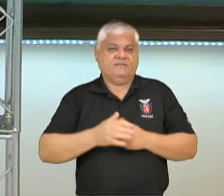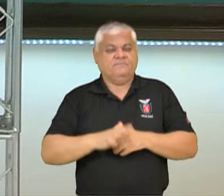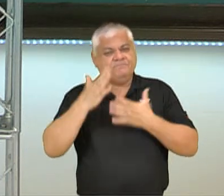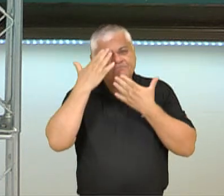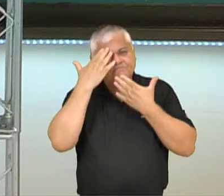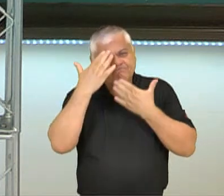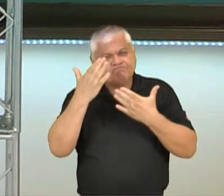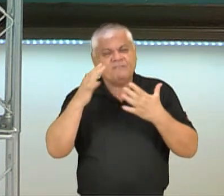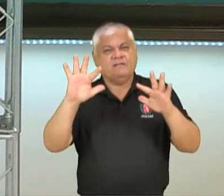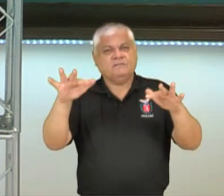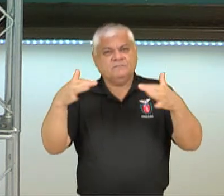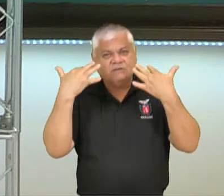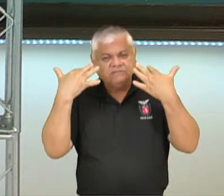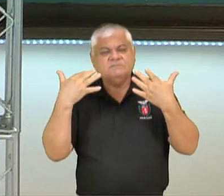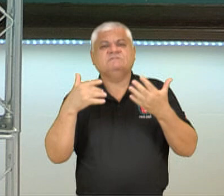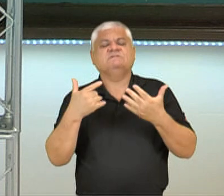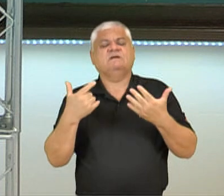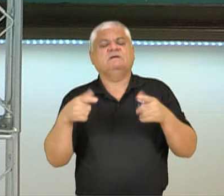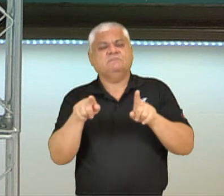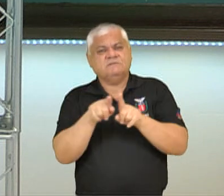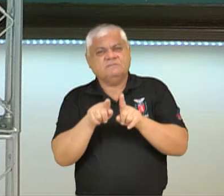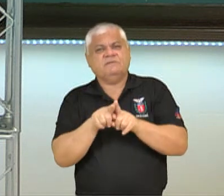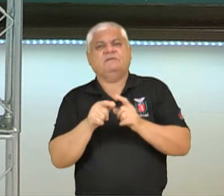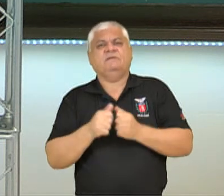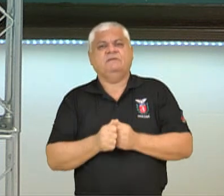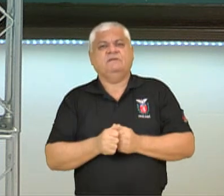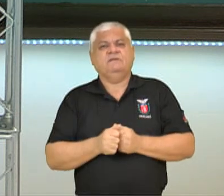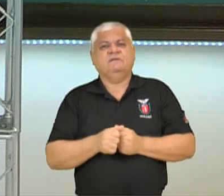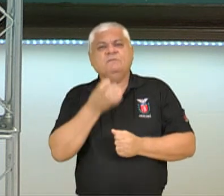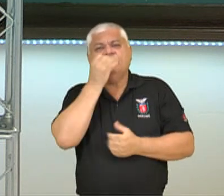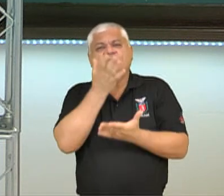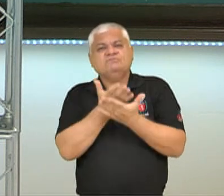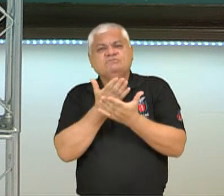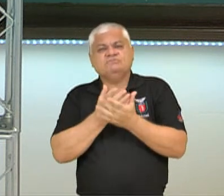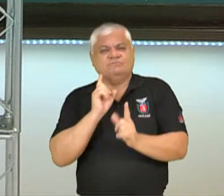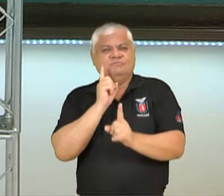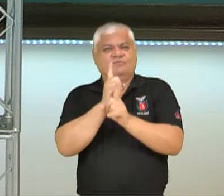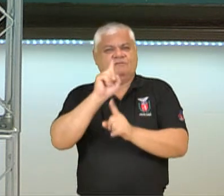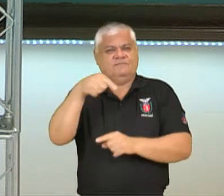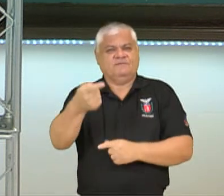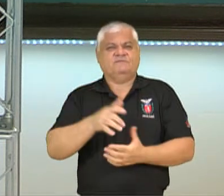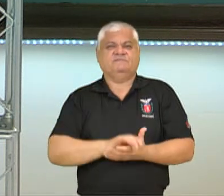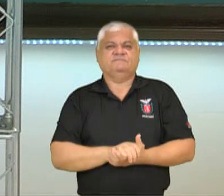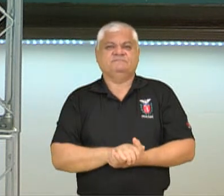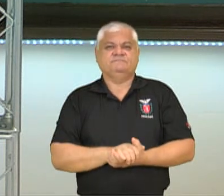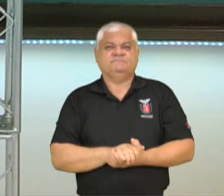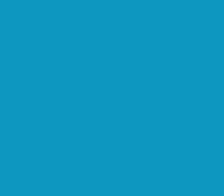agradeço aí pela sua participação, pela sua atenção, bons estudos e até a próxima aula.